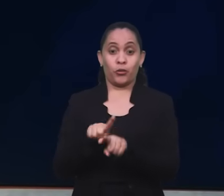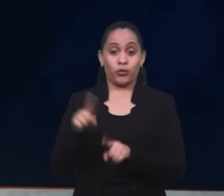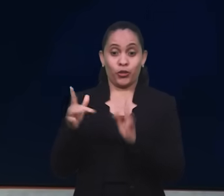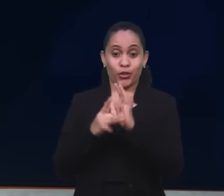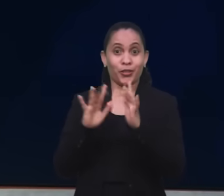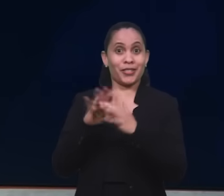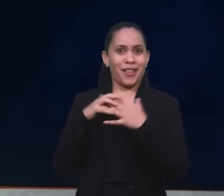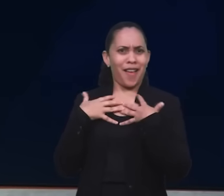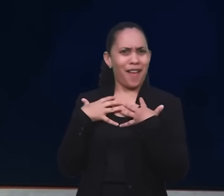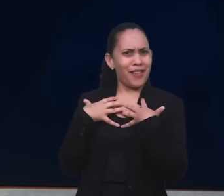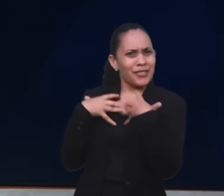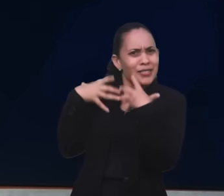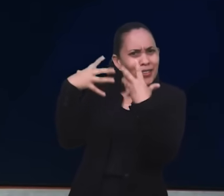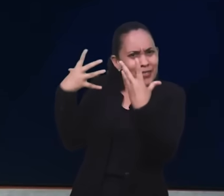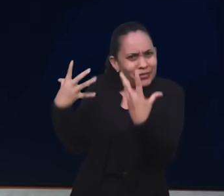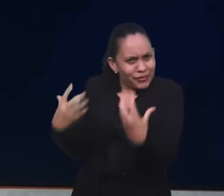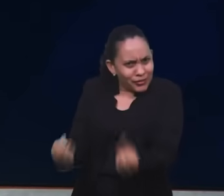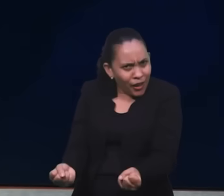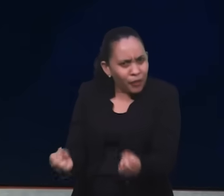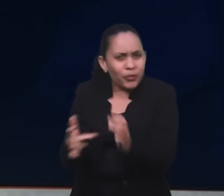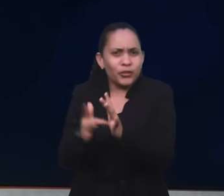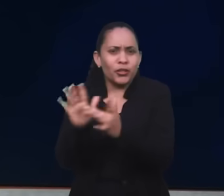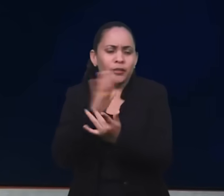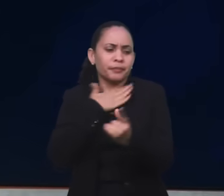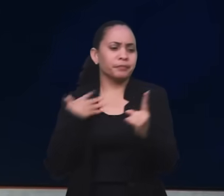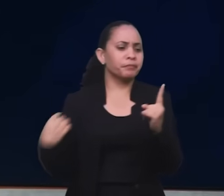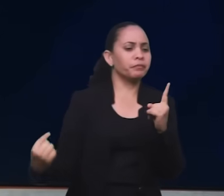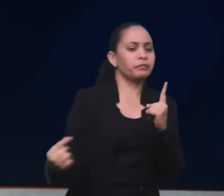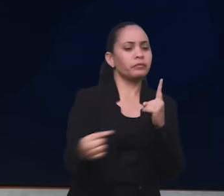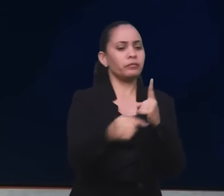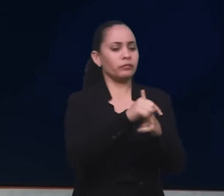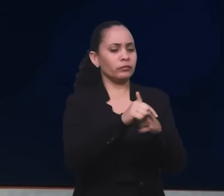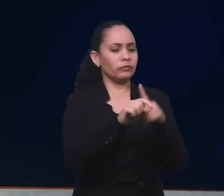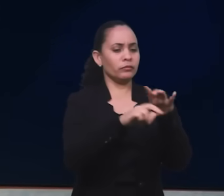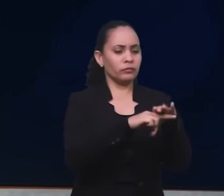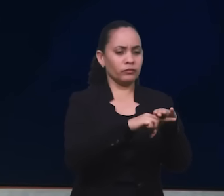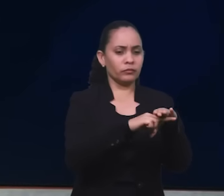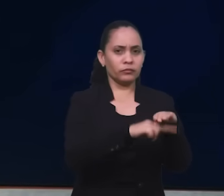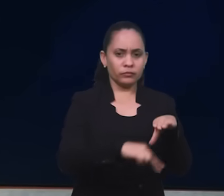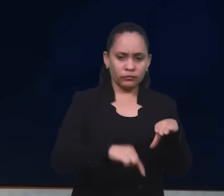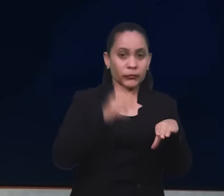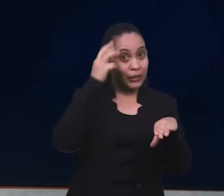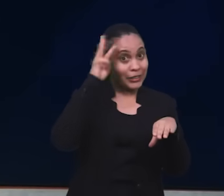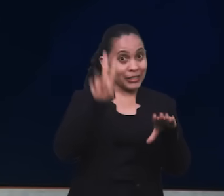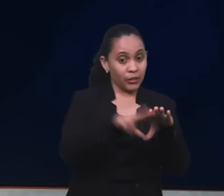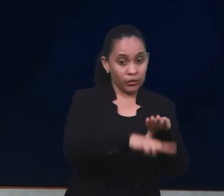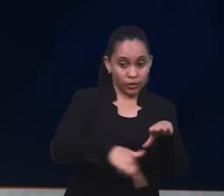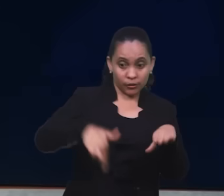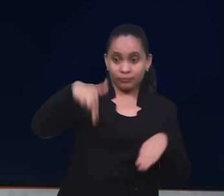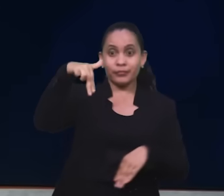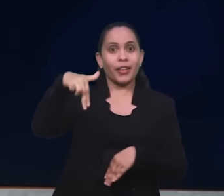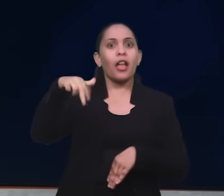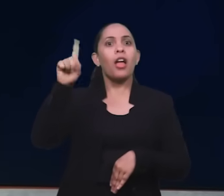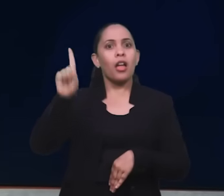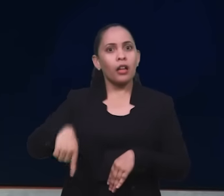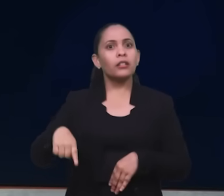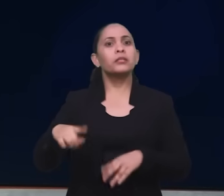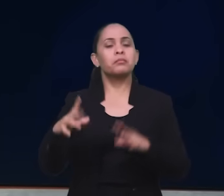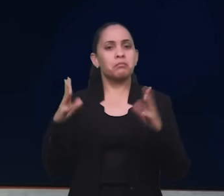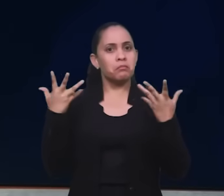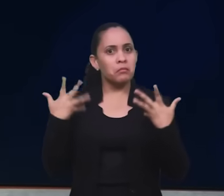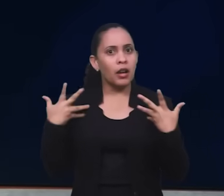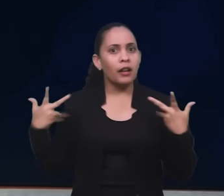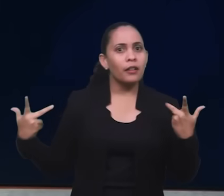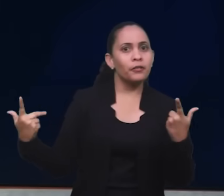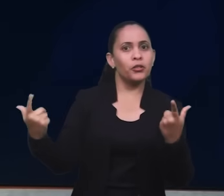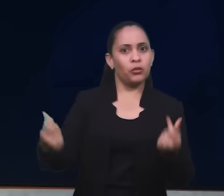Salvador, aceitá-lo ali, a sua morte e ressurreição na cruz é algo especial e maravilhoso. O que